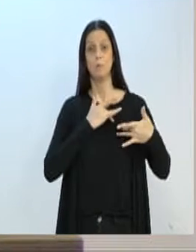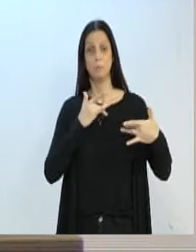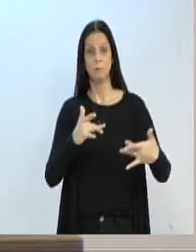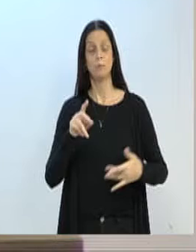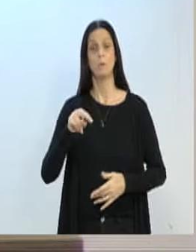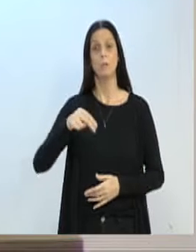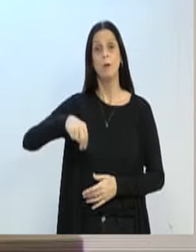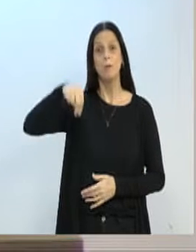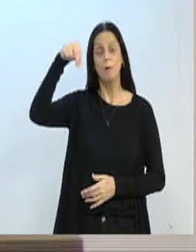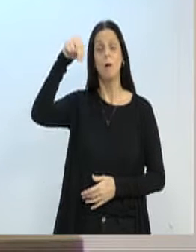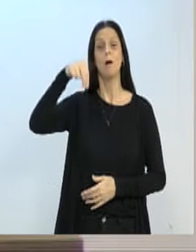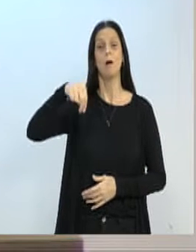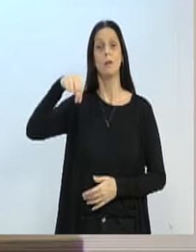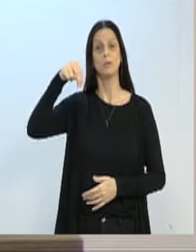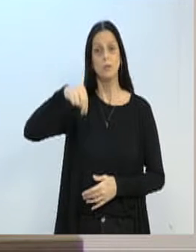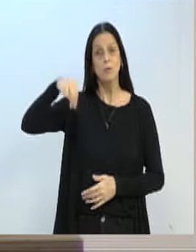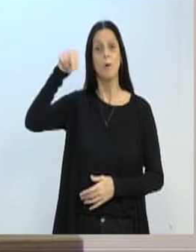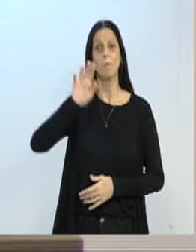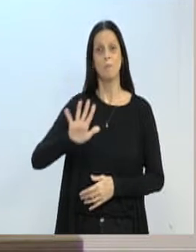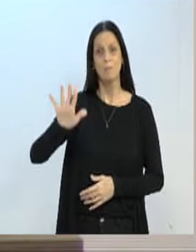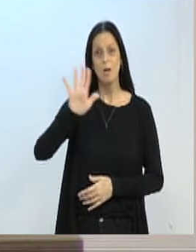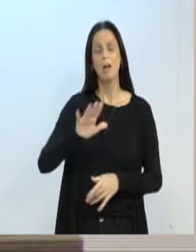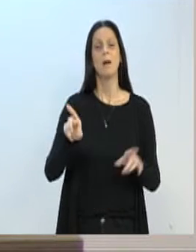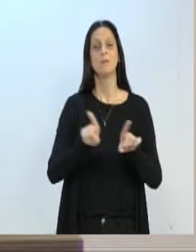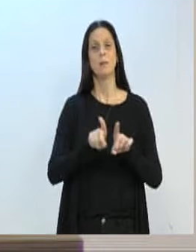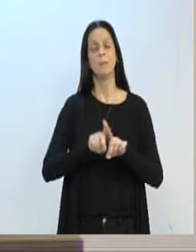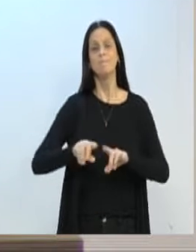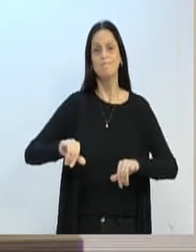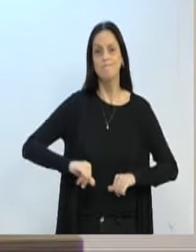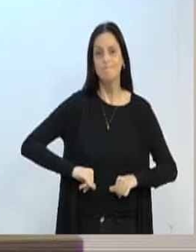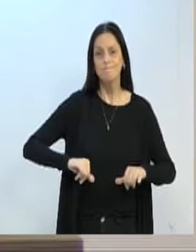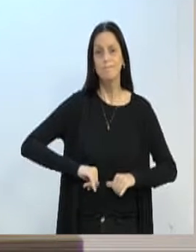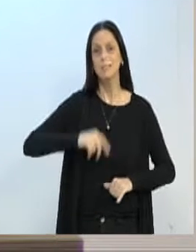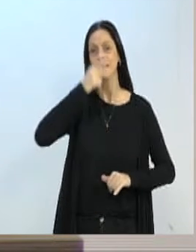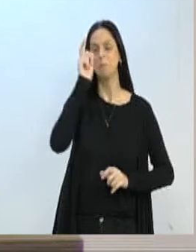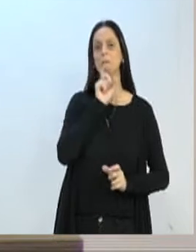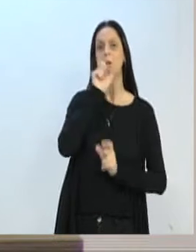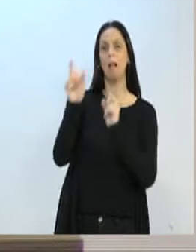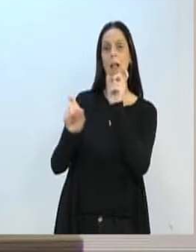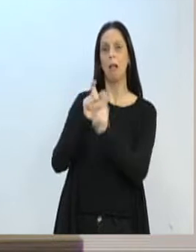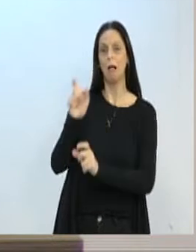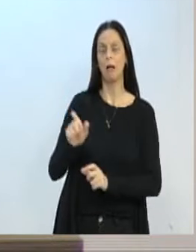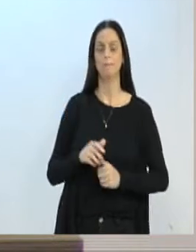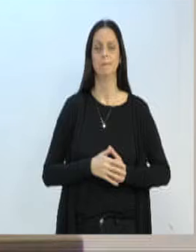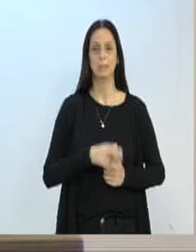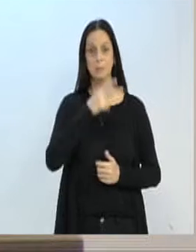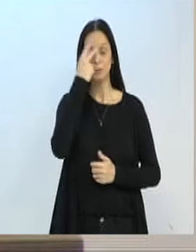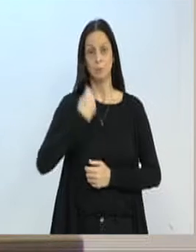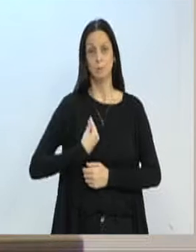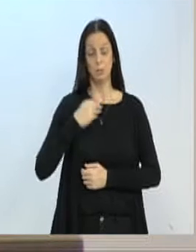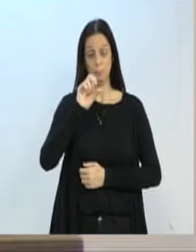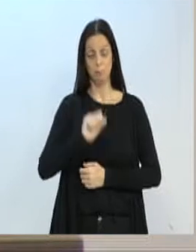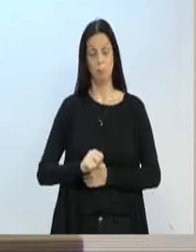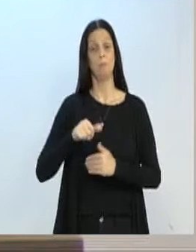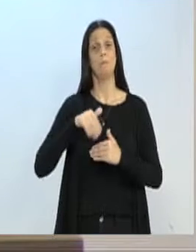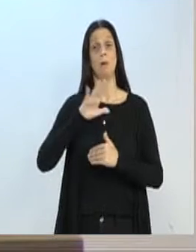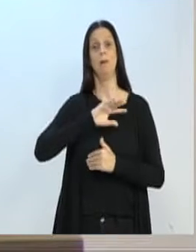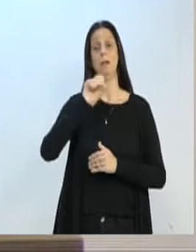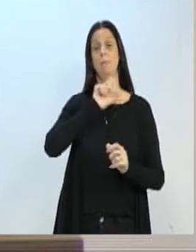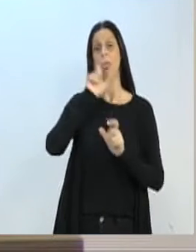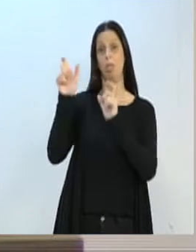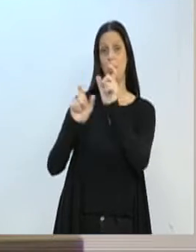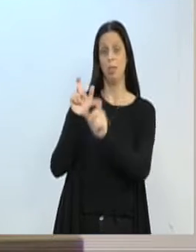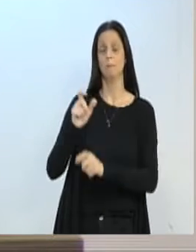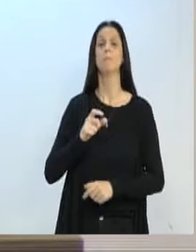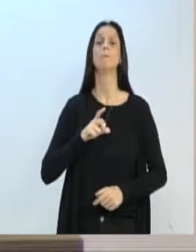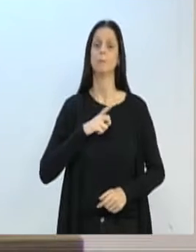Norte e Nordeste do nosso país, covardemente atacados por milhares de pessoas, em especial aqui do Sul, inclusive de nossa cidade, infelizmente.